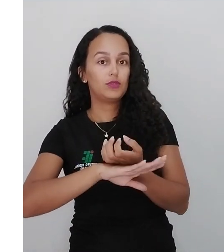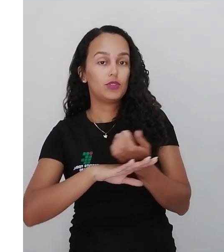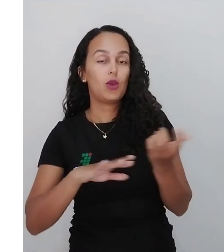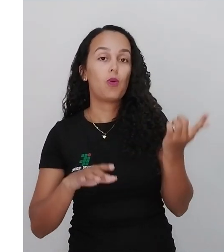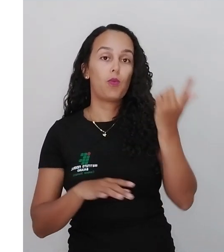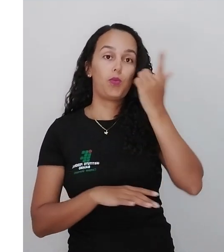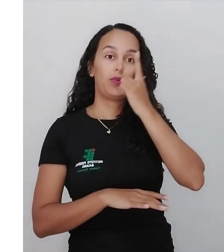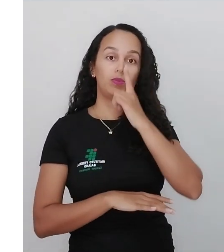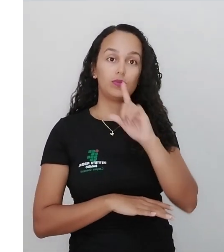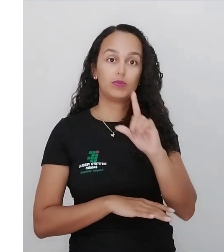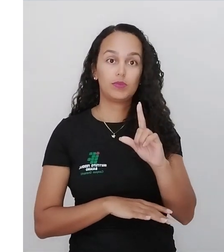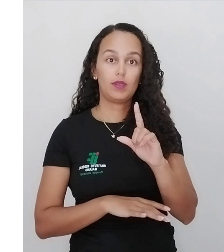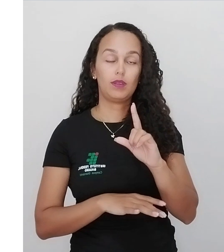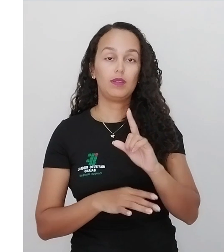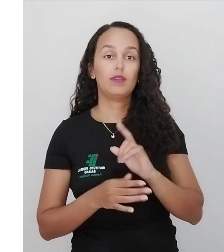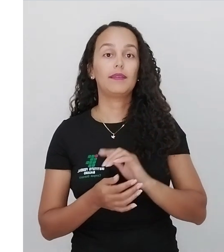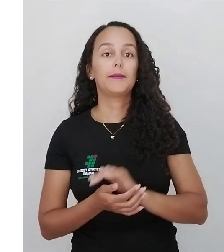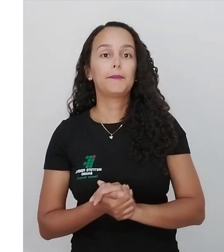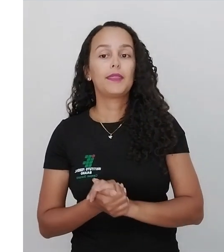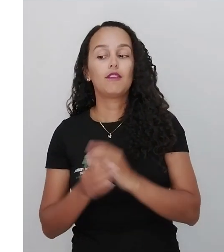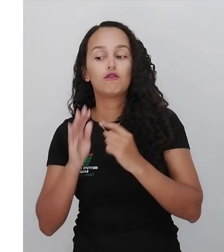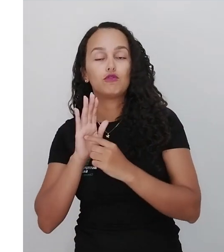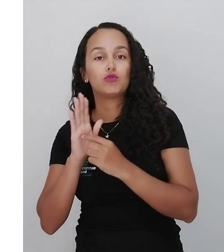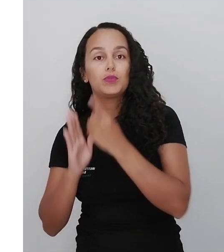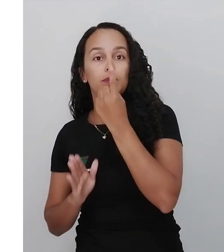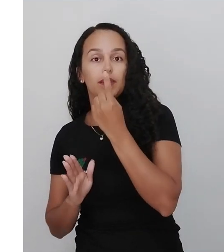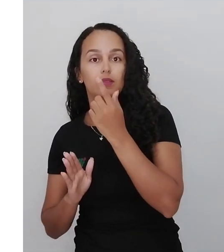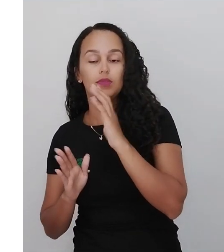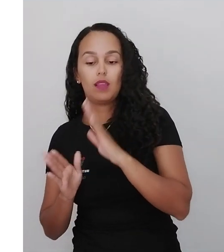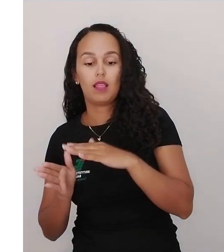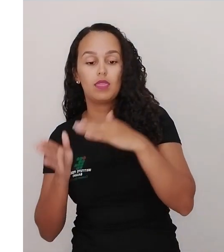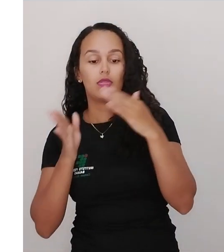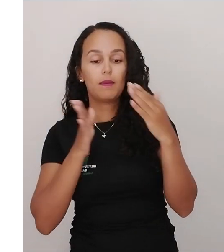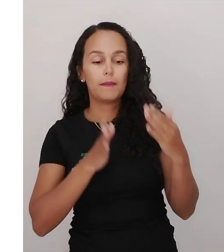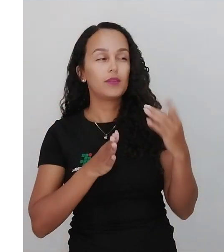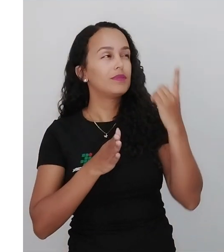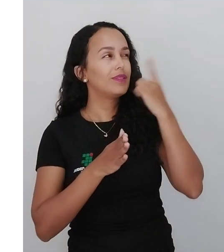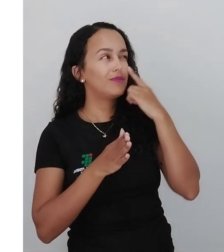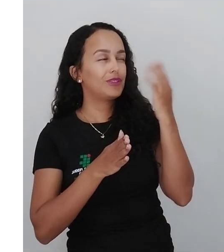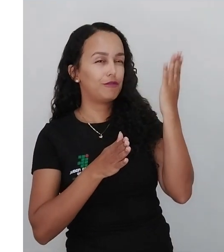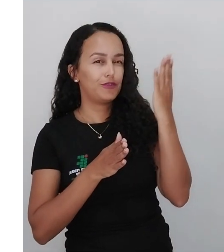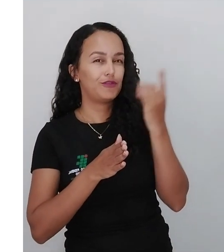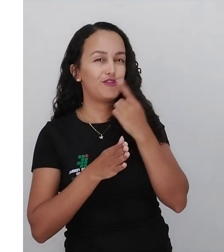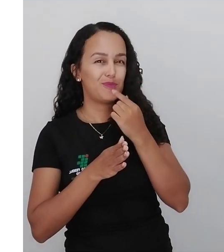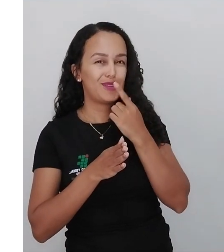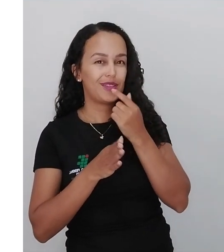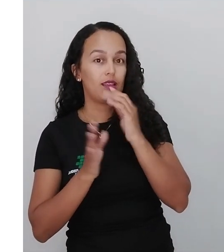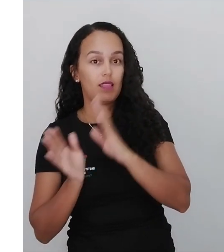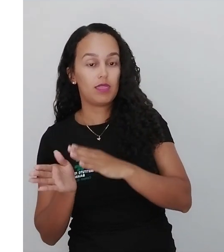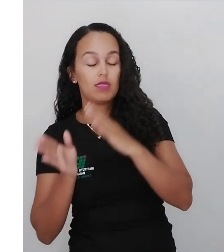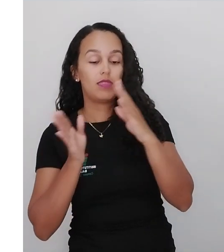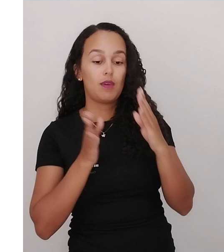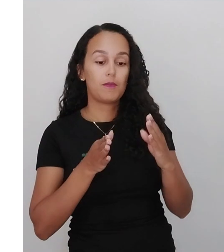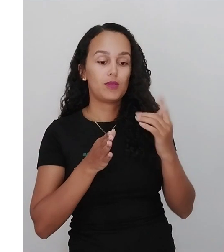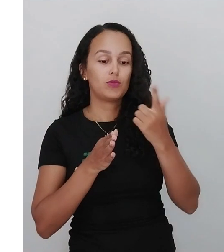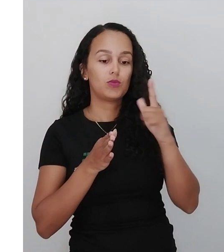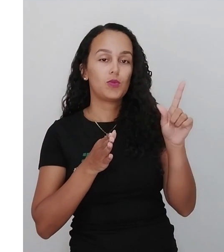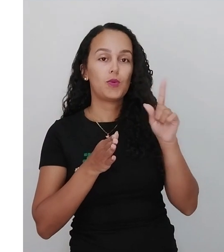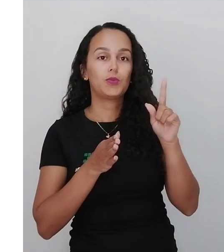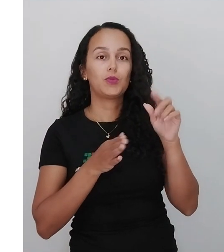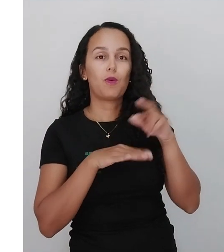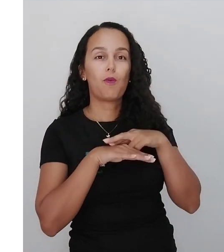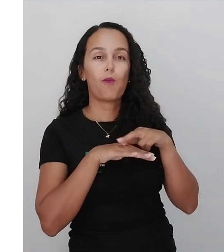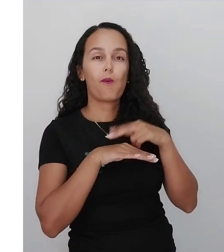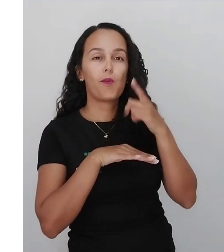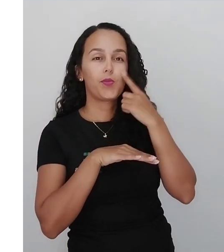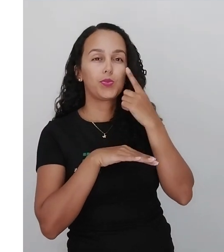fotossintetizantes fermentadores, ou seja, aqueles que não usavam do oxigênio, mas faziam ainda um processo similar sim,